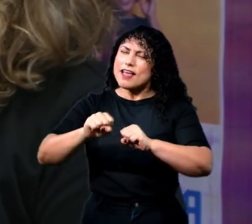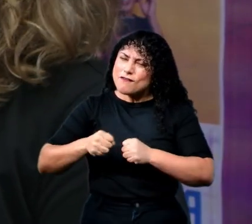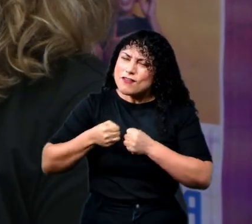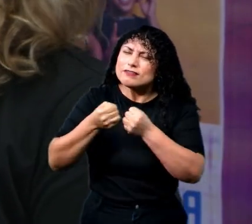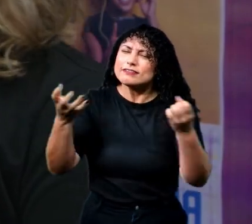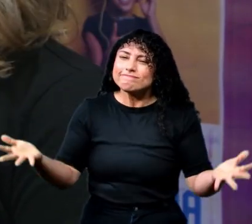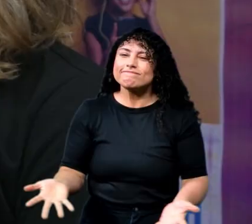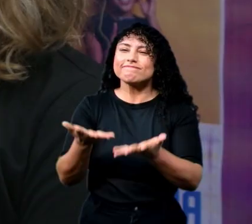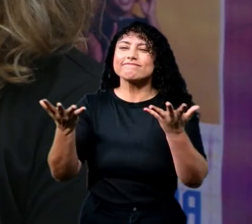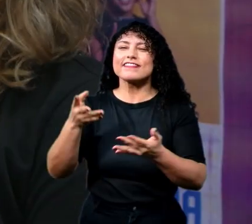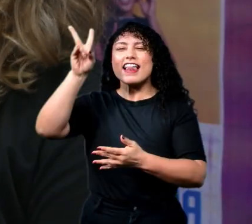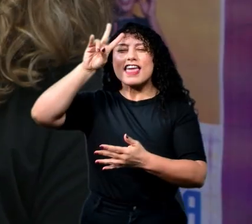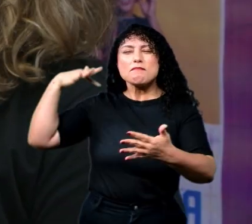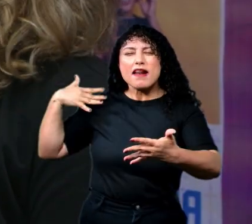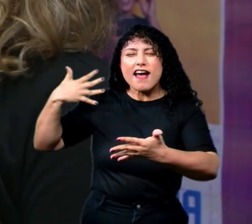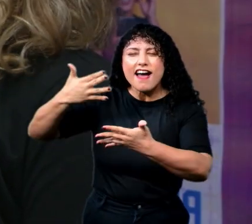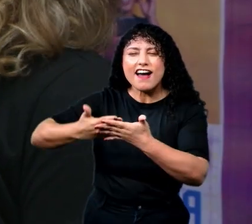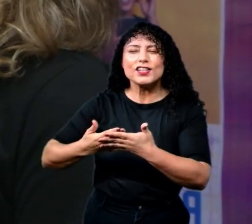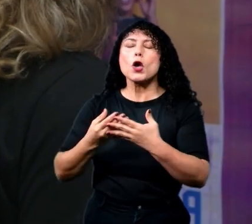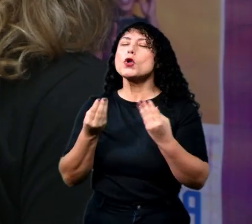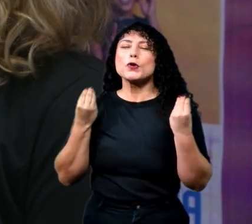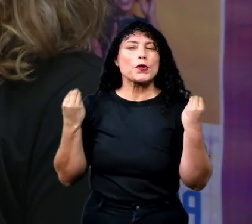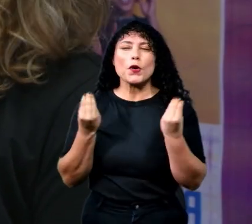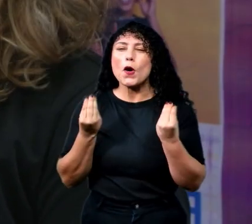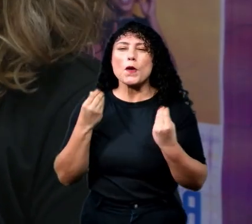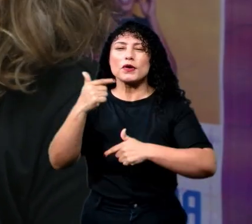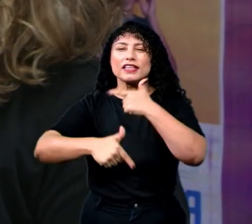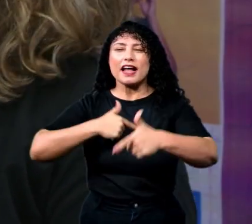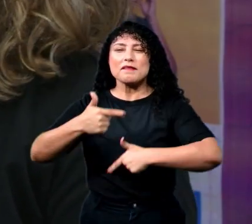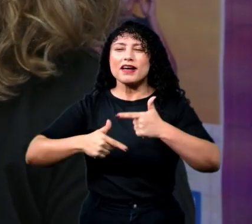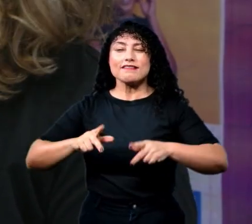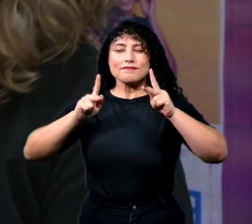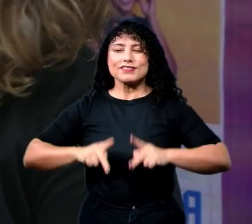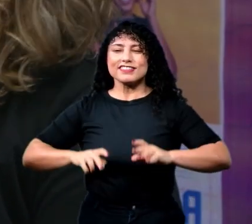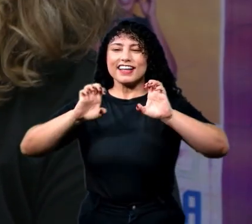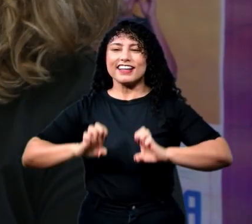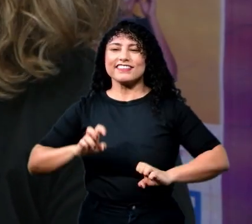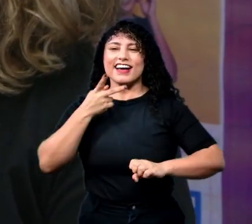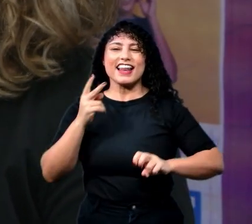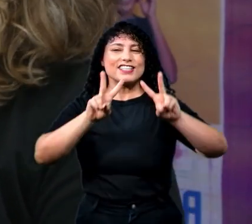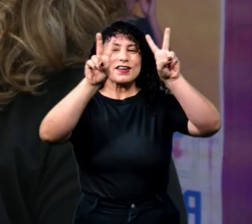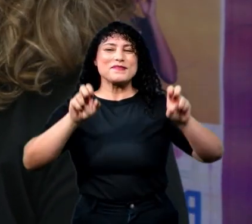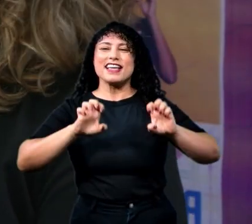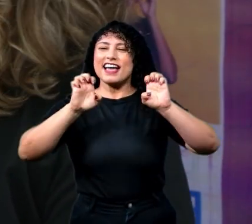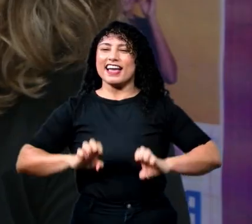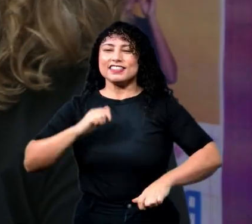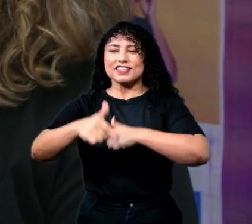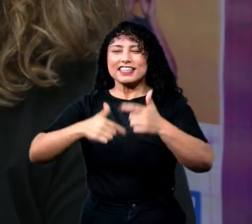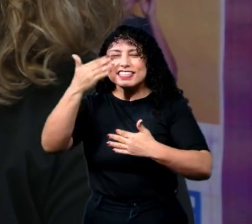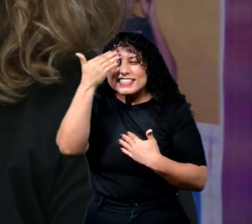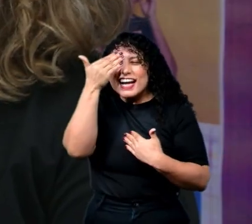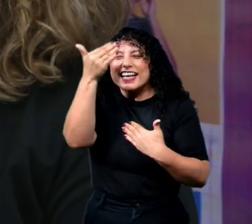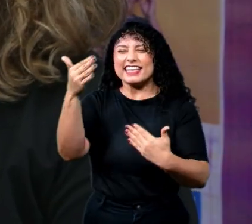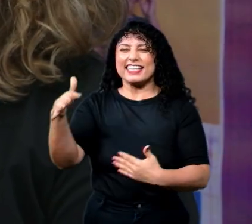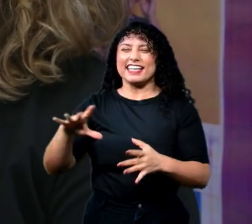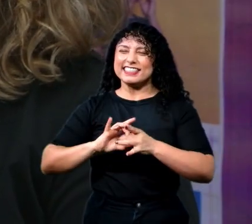reforçando, relembrando, né? De como que a gente trabalhar essa conduta ética, falar sobre ética no trabalho. A gente agradece o